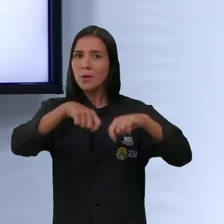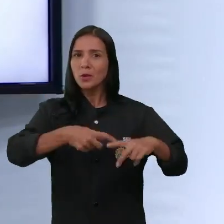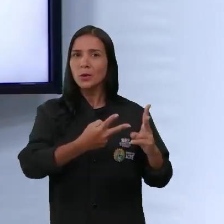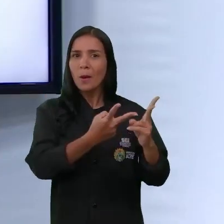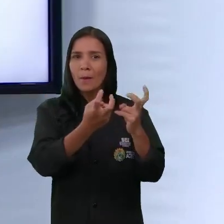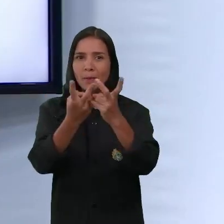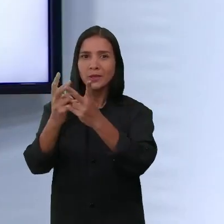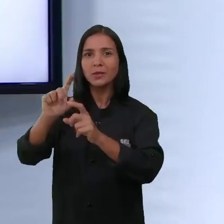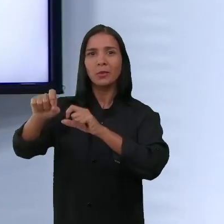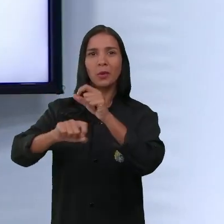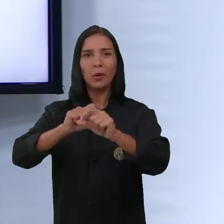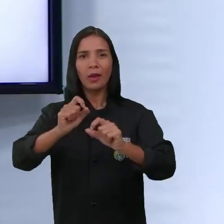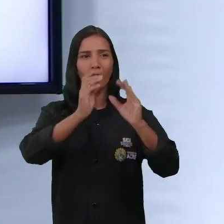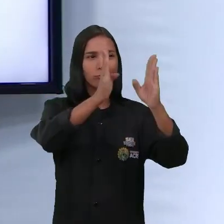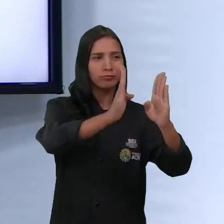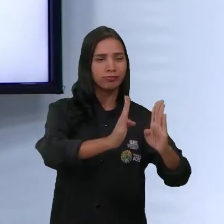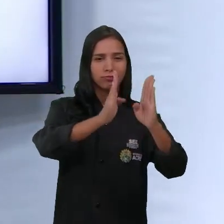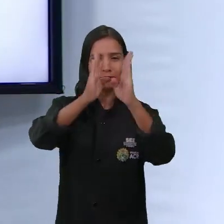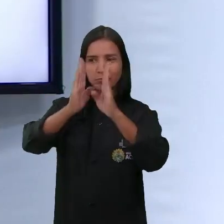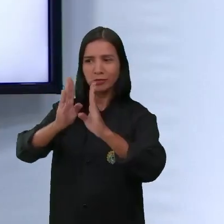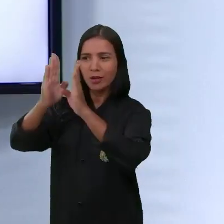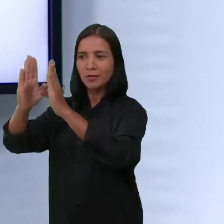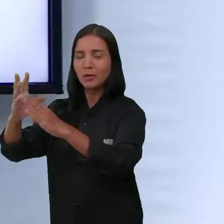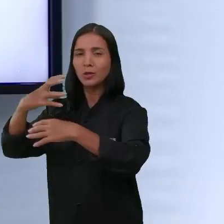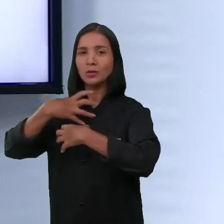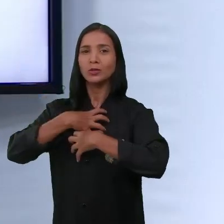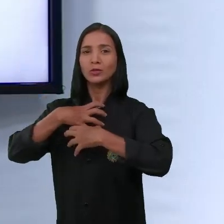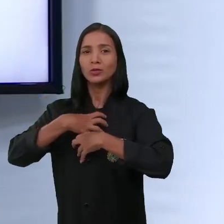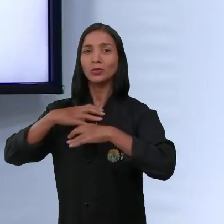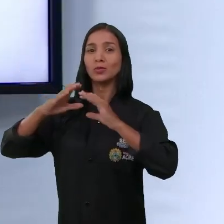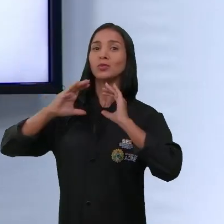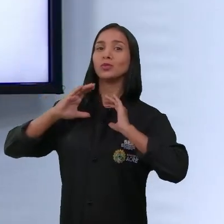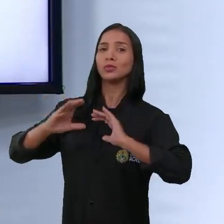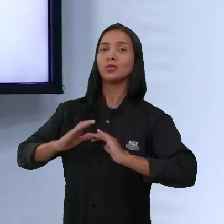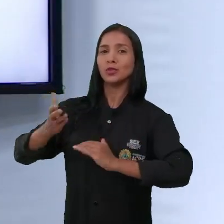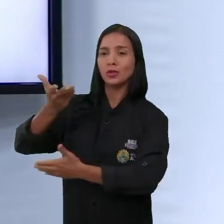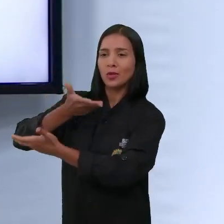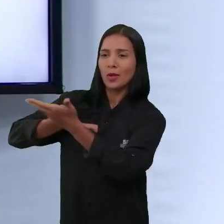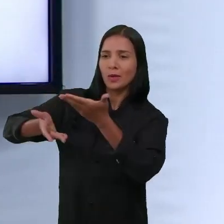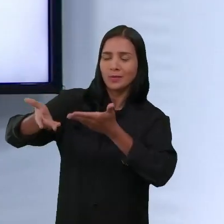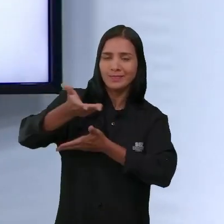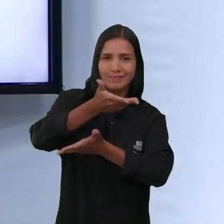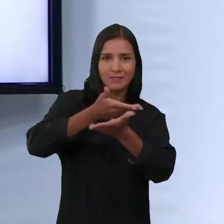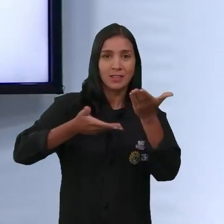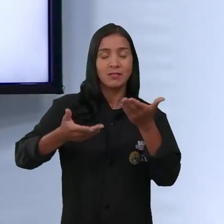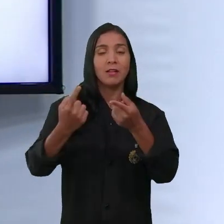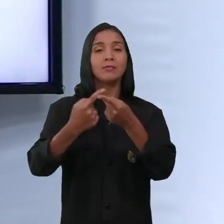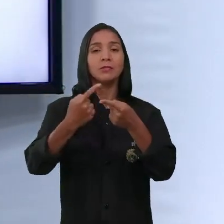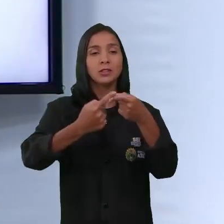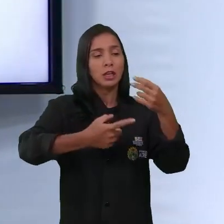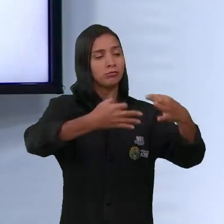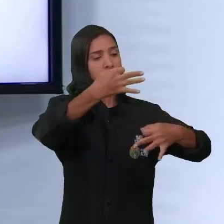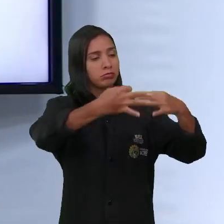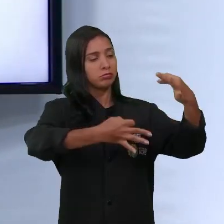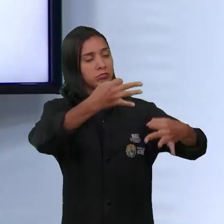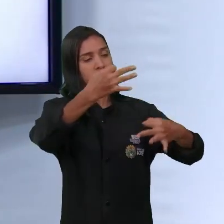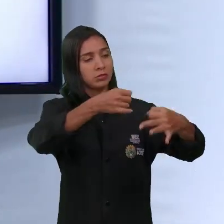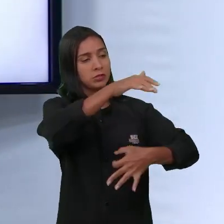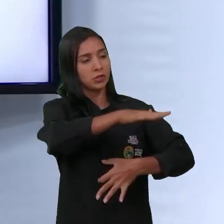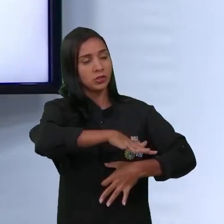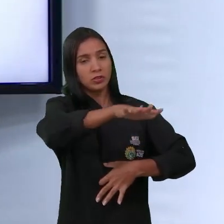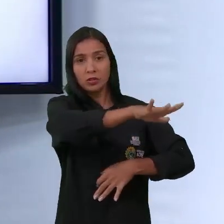padrões de comportamento que nós desencadeamos na sociedade. Aquilo que juridicamente falando